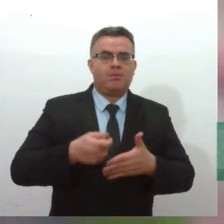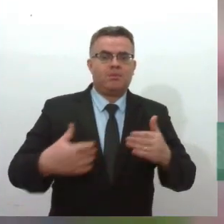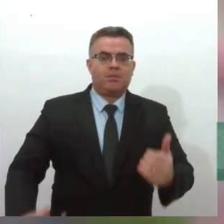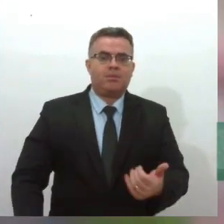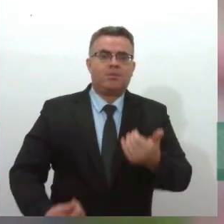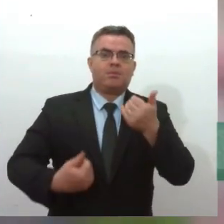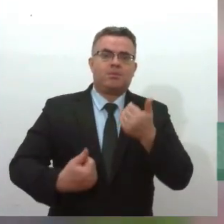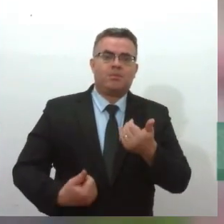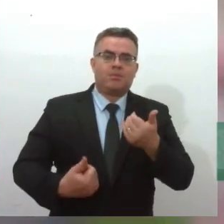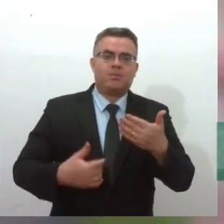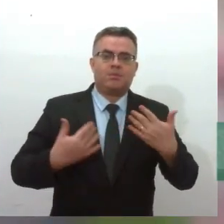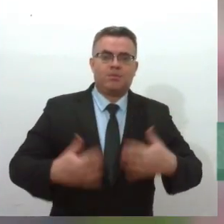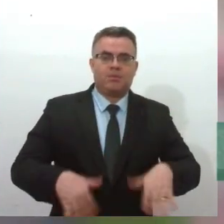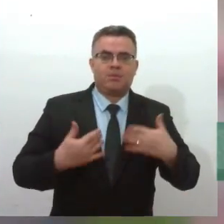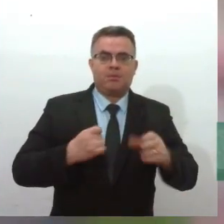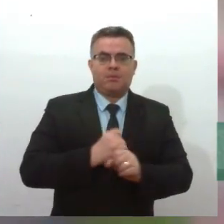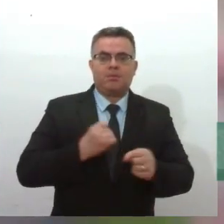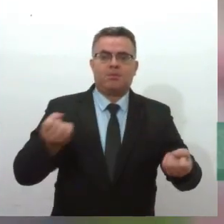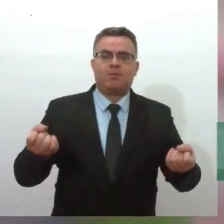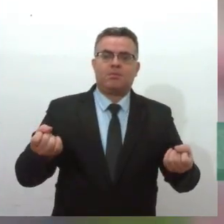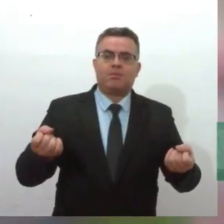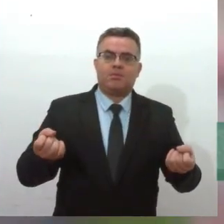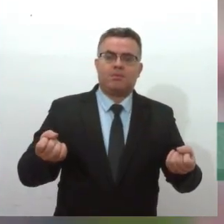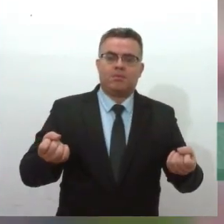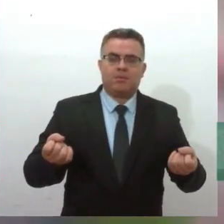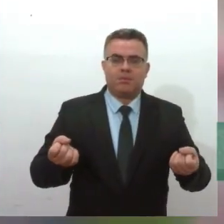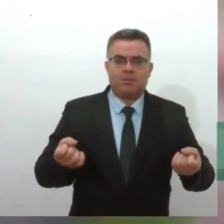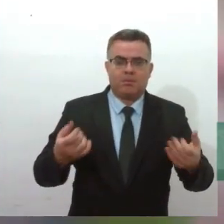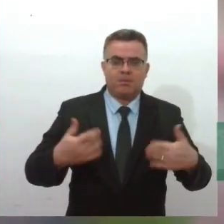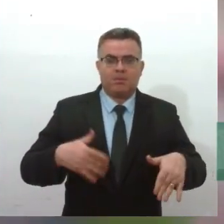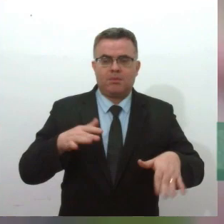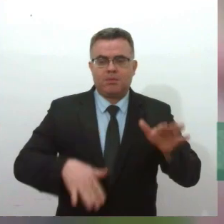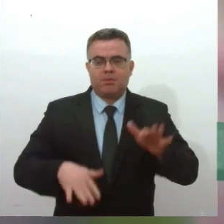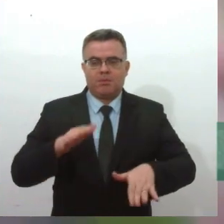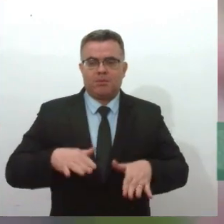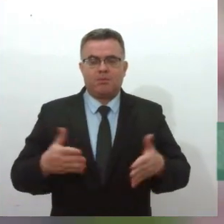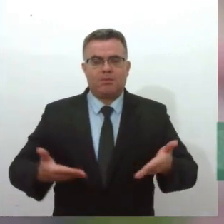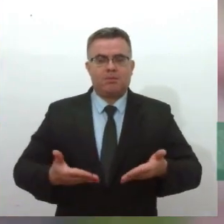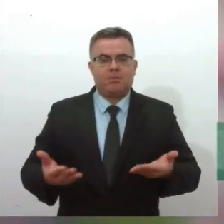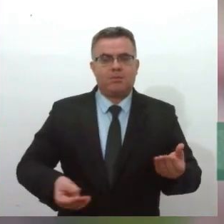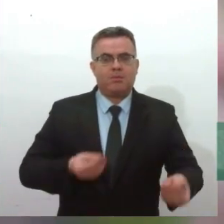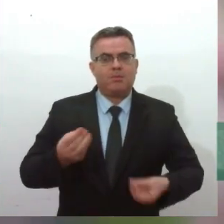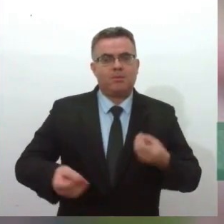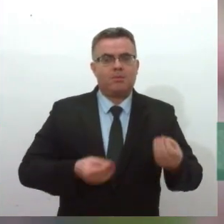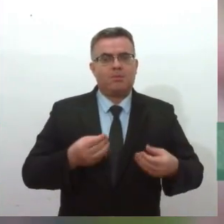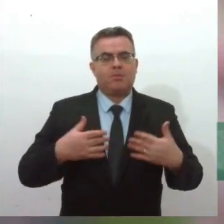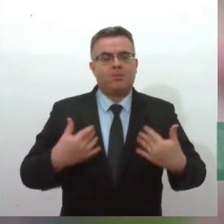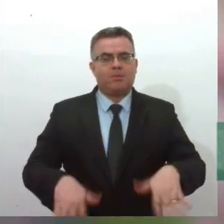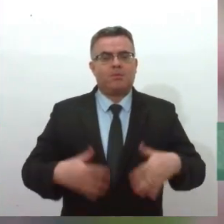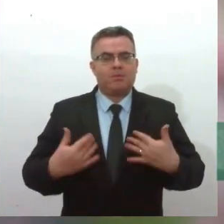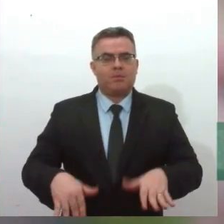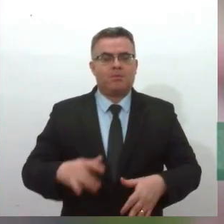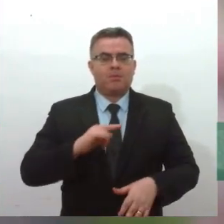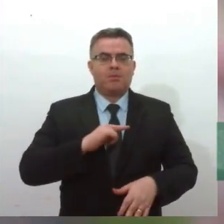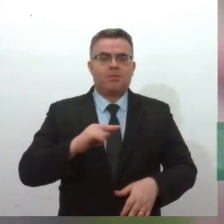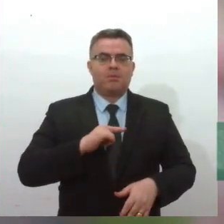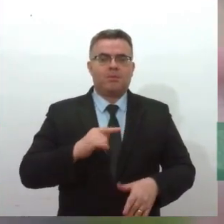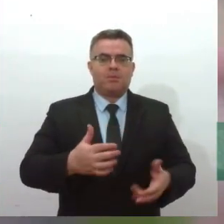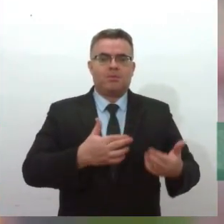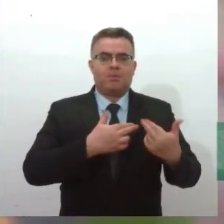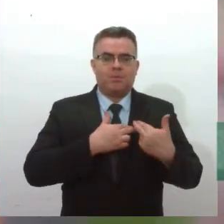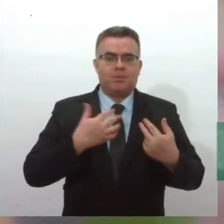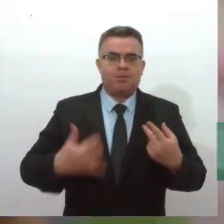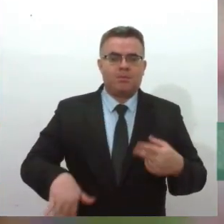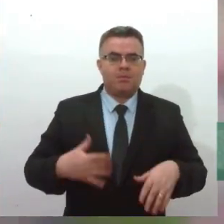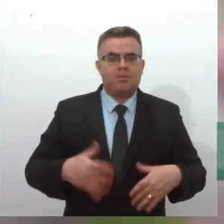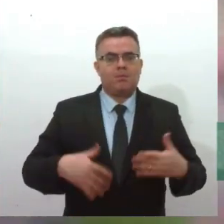no braço é muito absurdo que acontece aqui né e a gente hoje explica que para além dos animais que T os seus tutores que tem que ter respeito